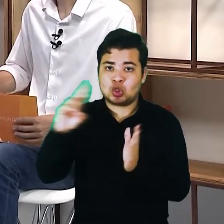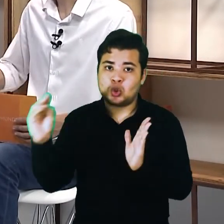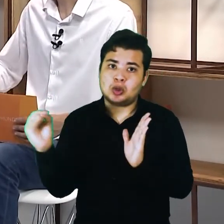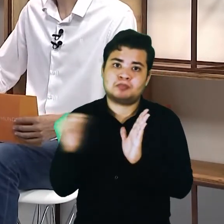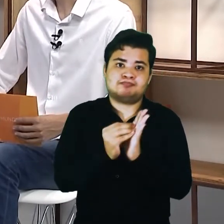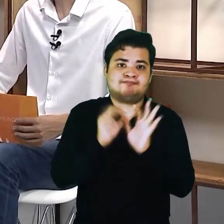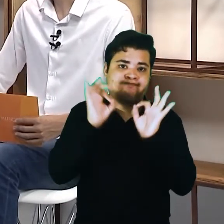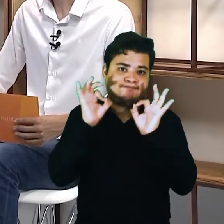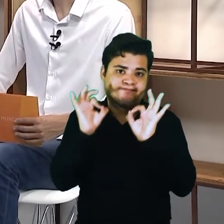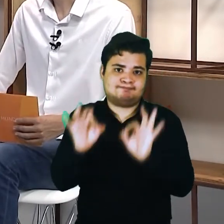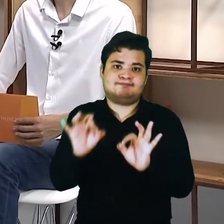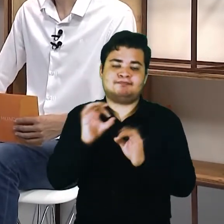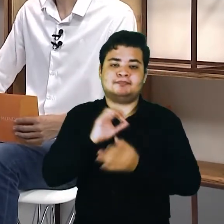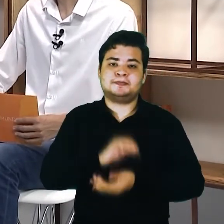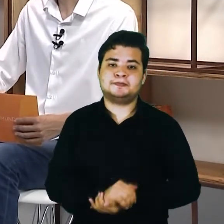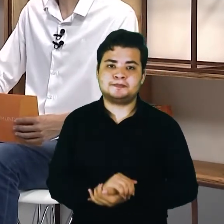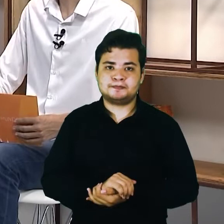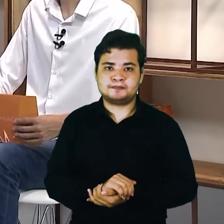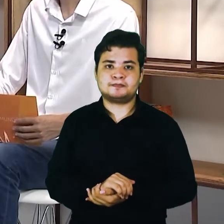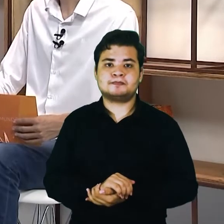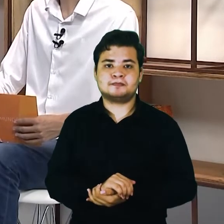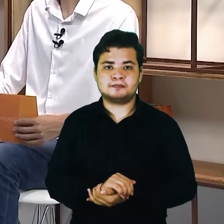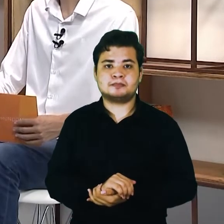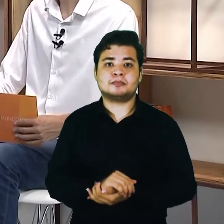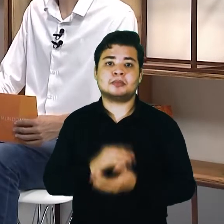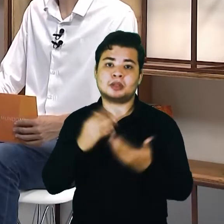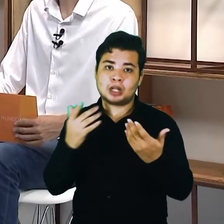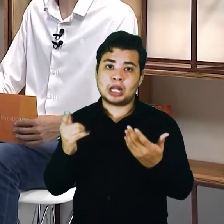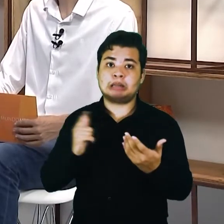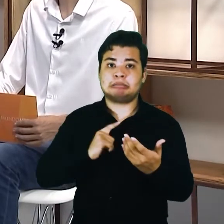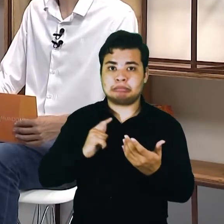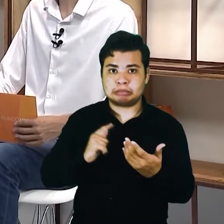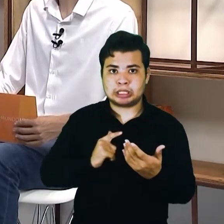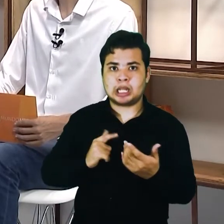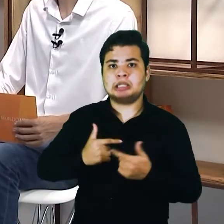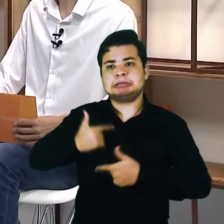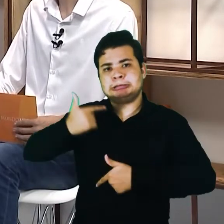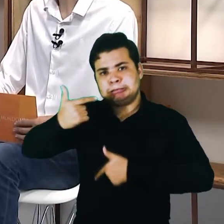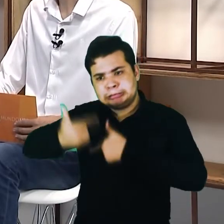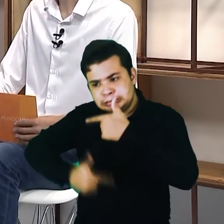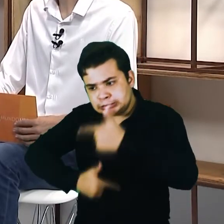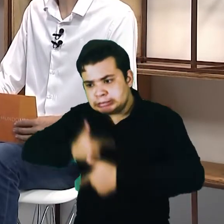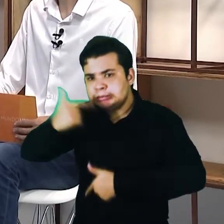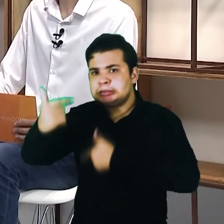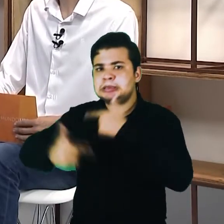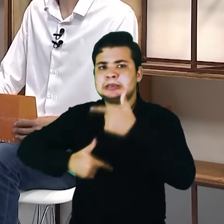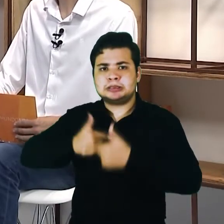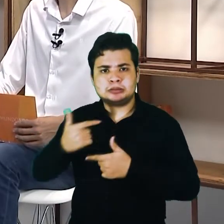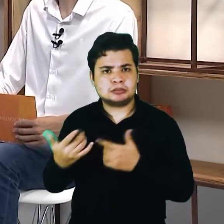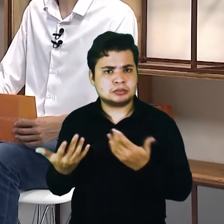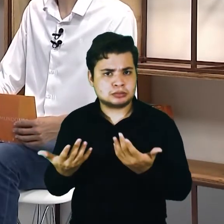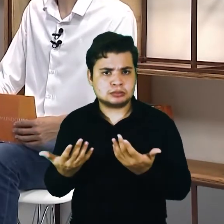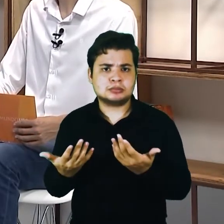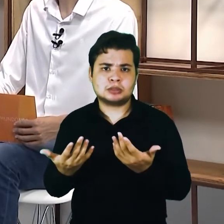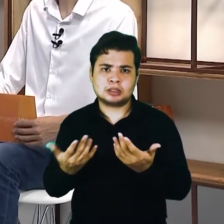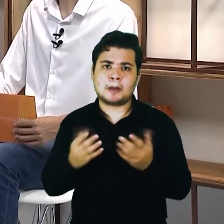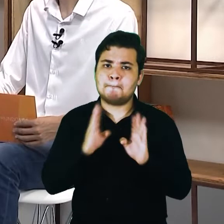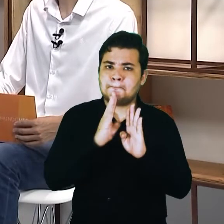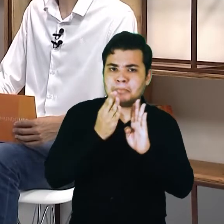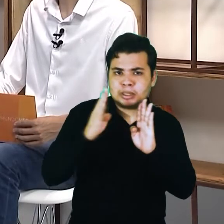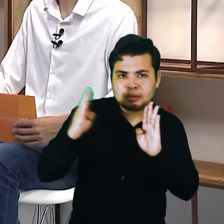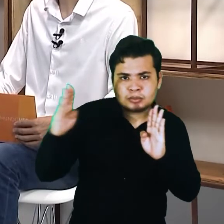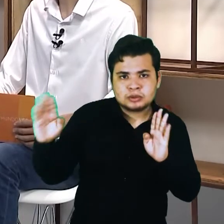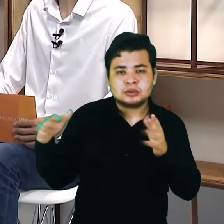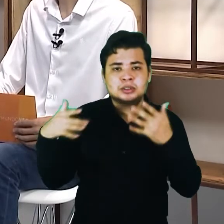correta identificação, e essa correta identificação está baseada em muito trabalho de base,